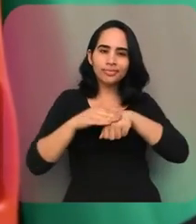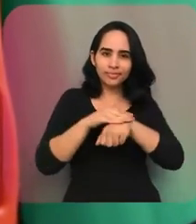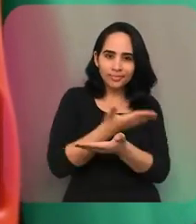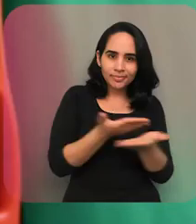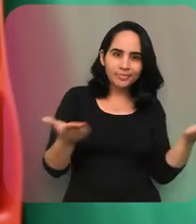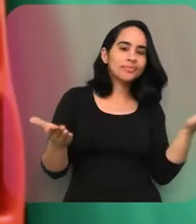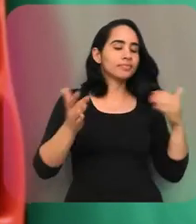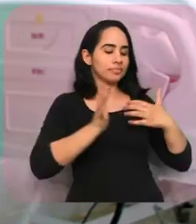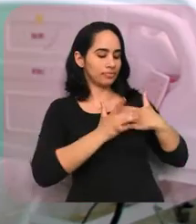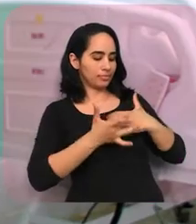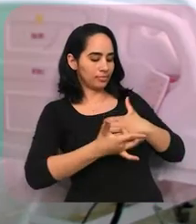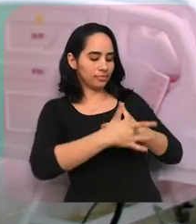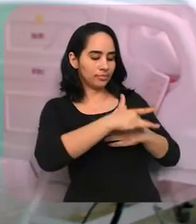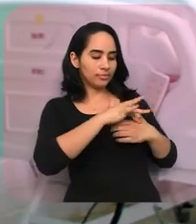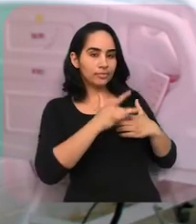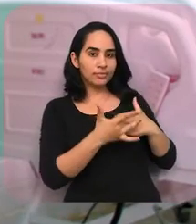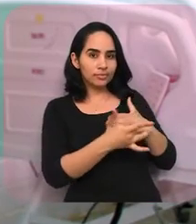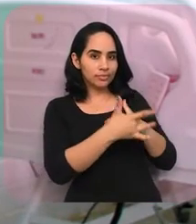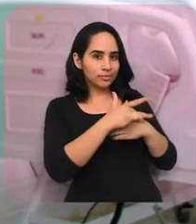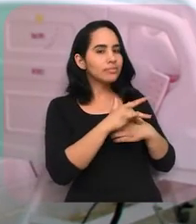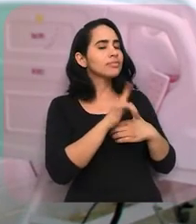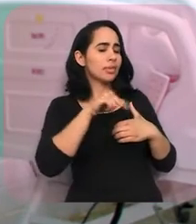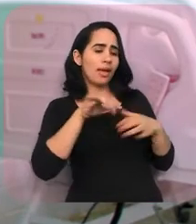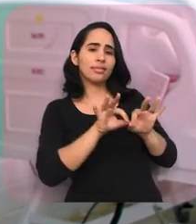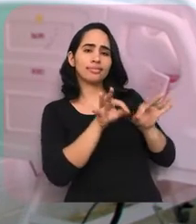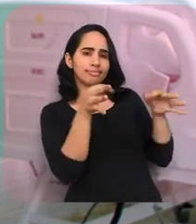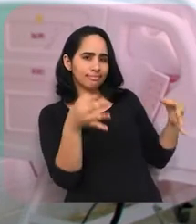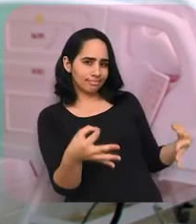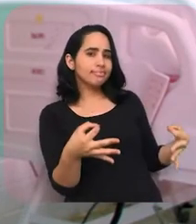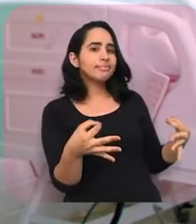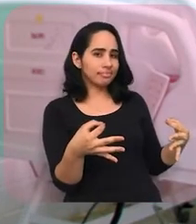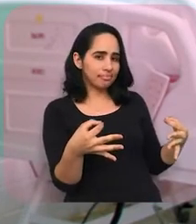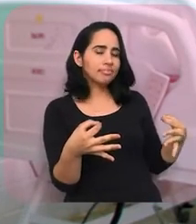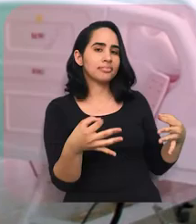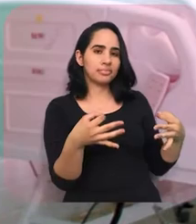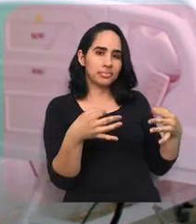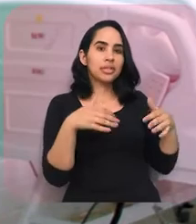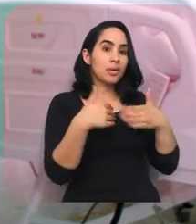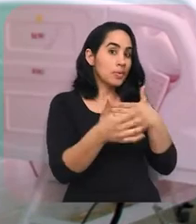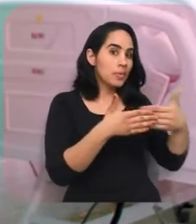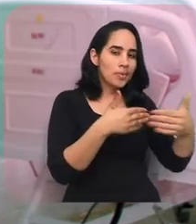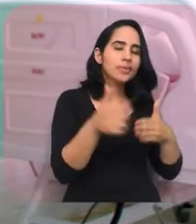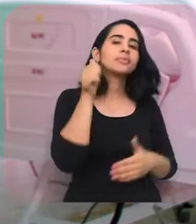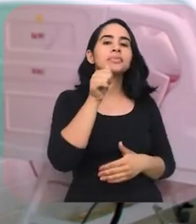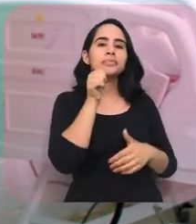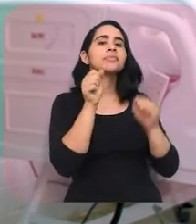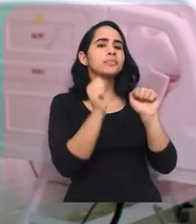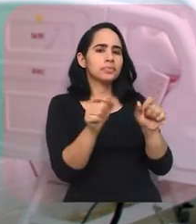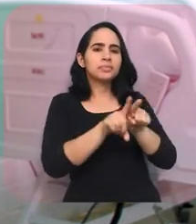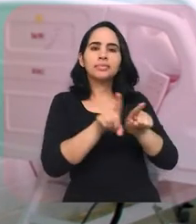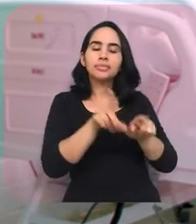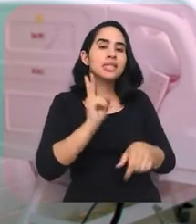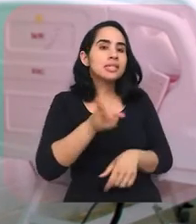autoexame das mamas. Então, o autoexame das mamas é um exame simples de ser realizado, pode ser realizado por qualquer mulher e